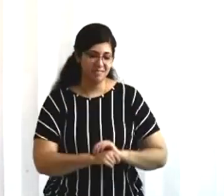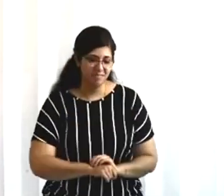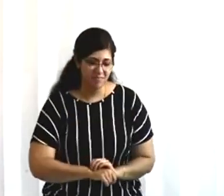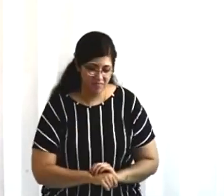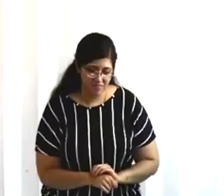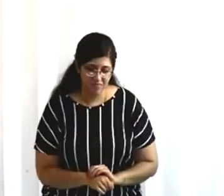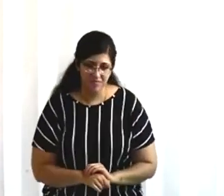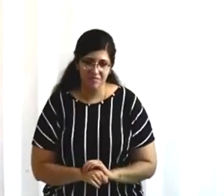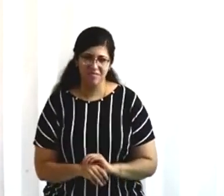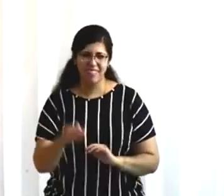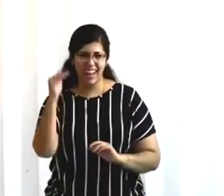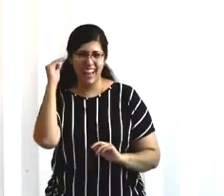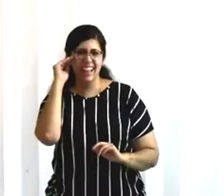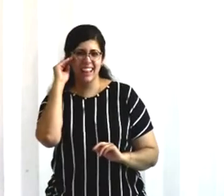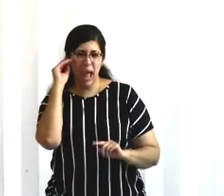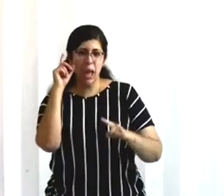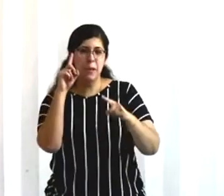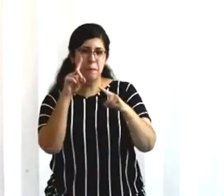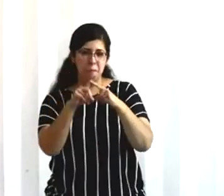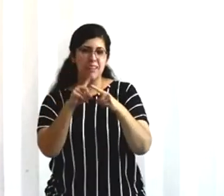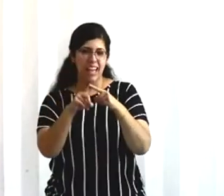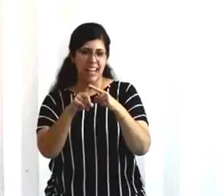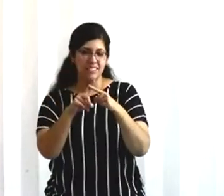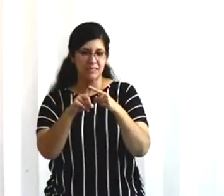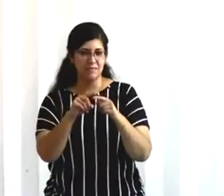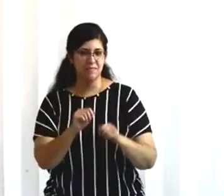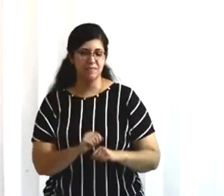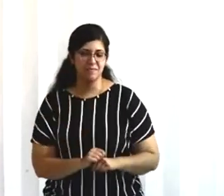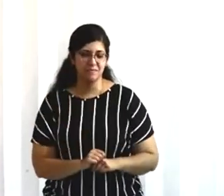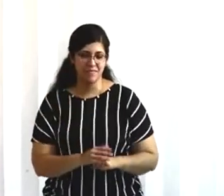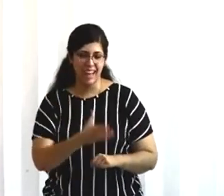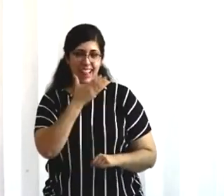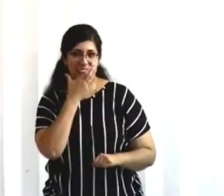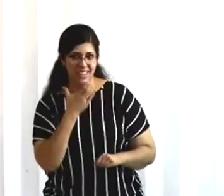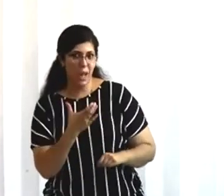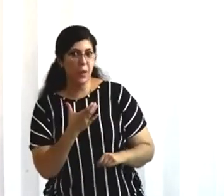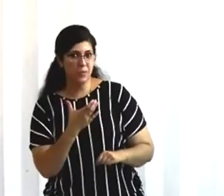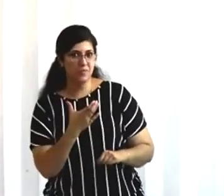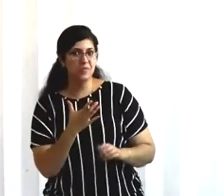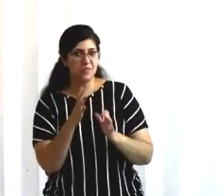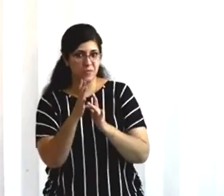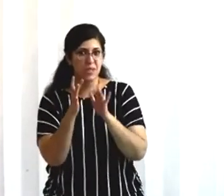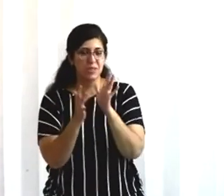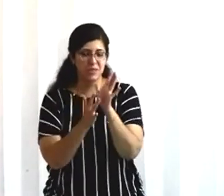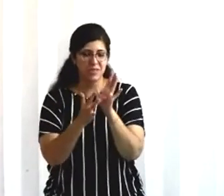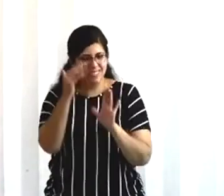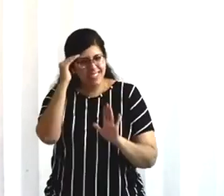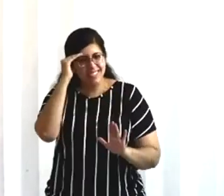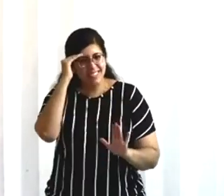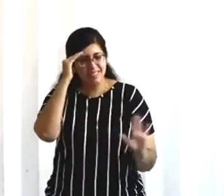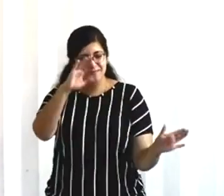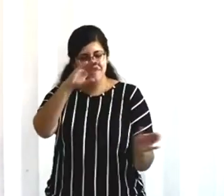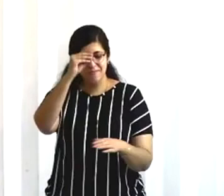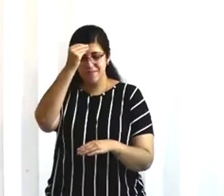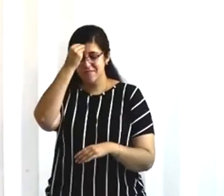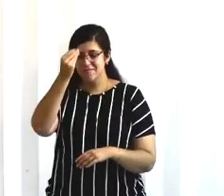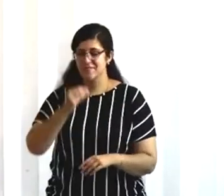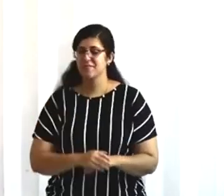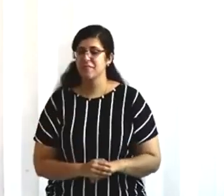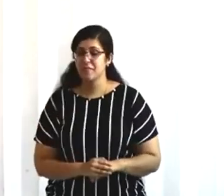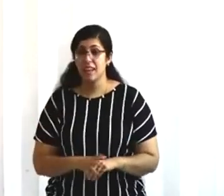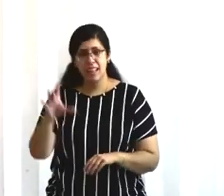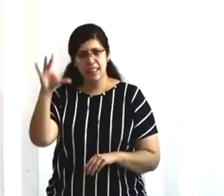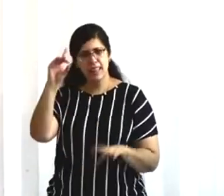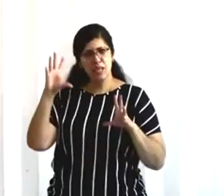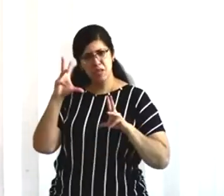Então fará sentido para nós. Além de ser maravilhoso conselheiro, Ele é Deus forte. É uma